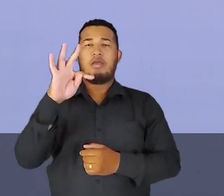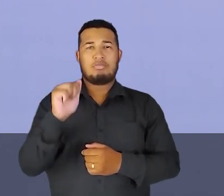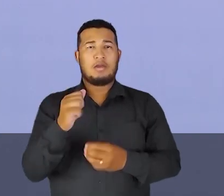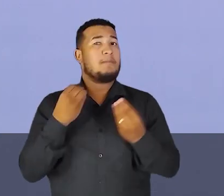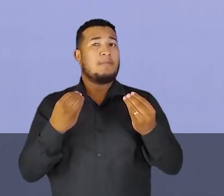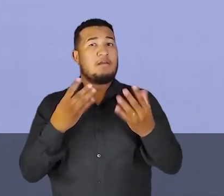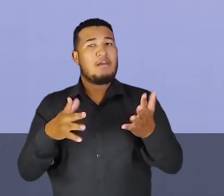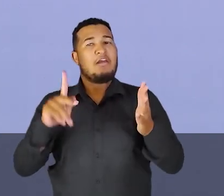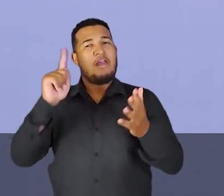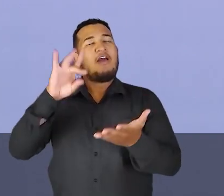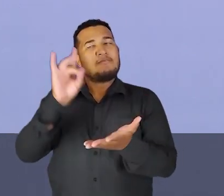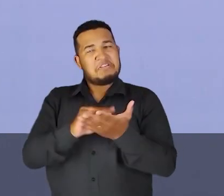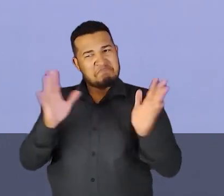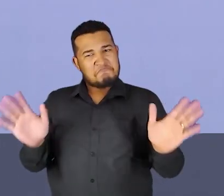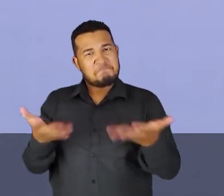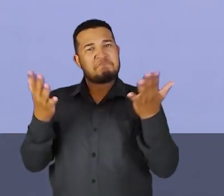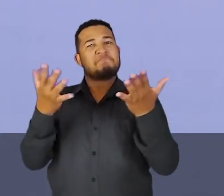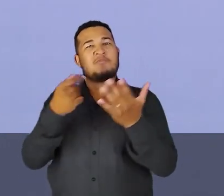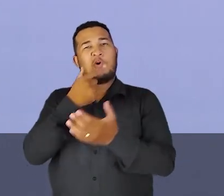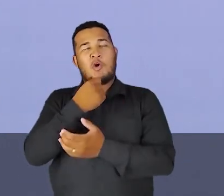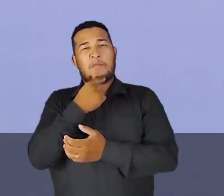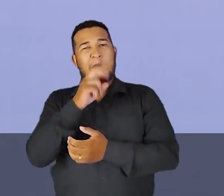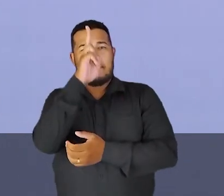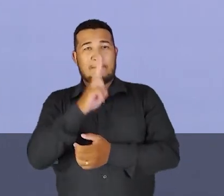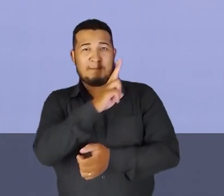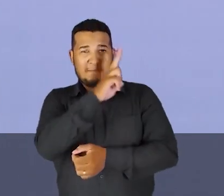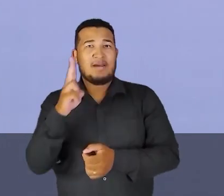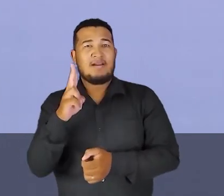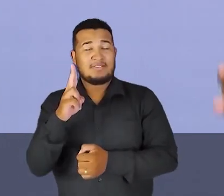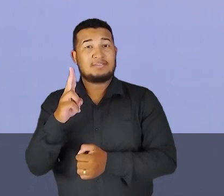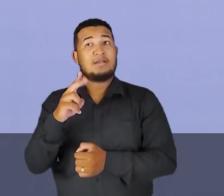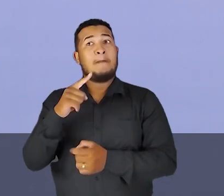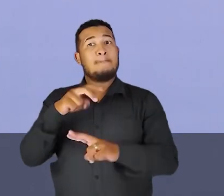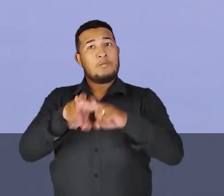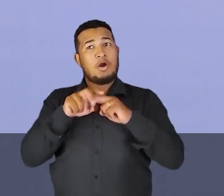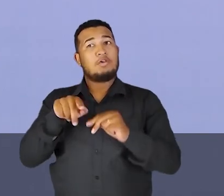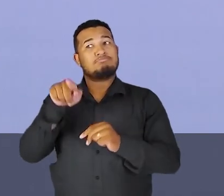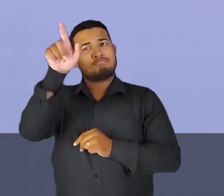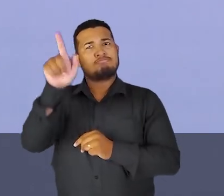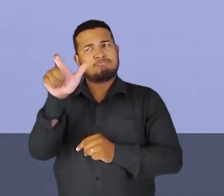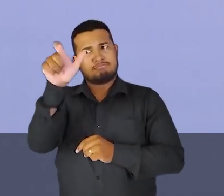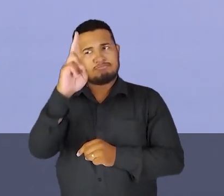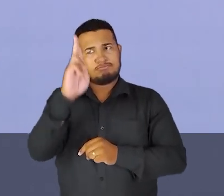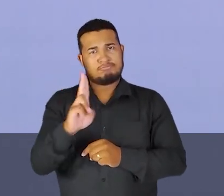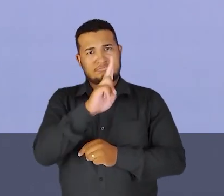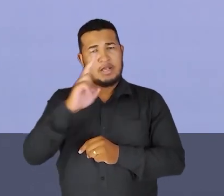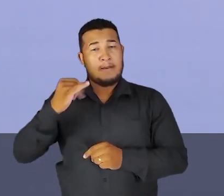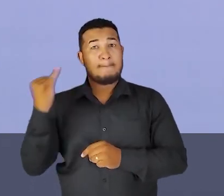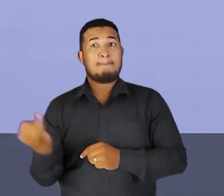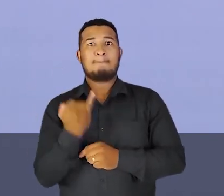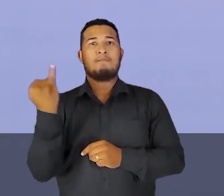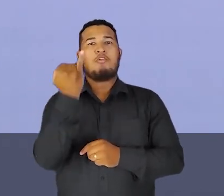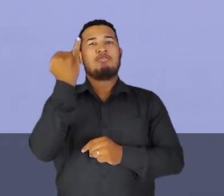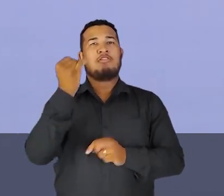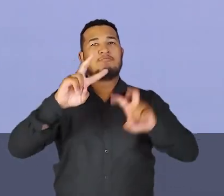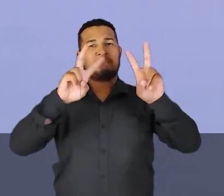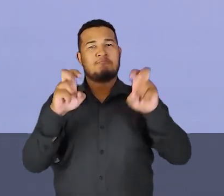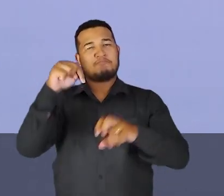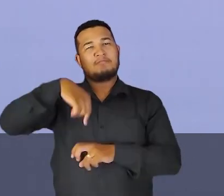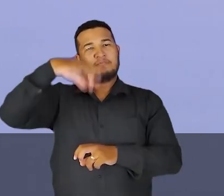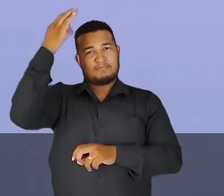para homenagear o padre José de Anchieta. Tão grande é a importância desse padre na cultura, no